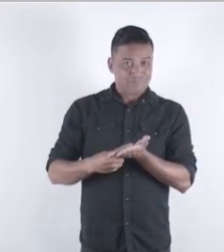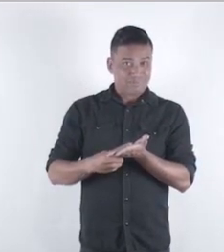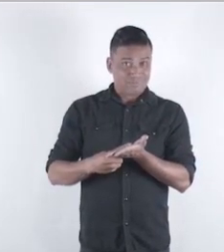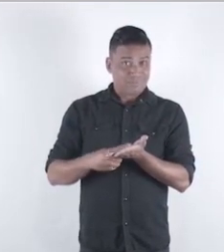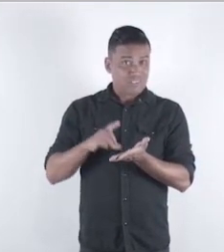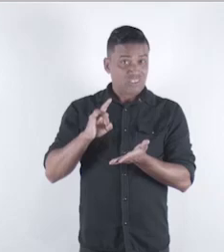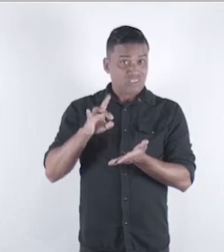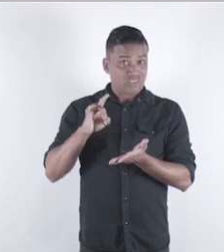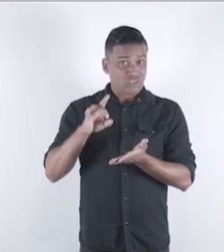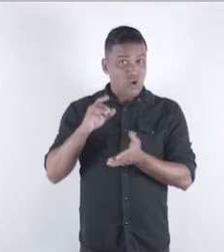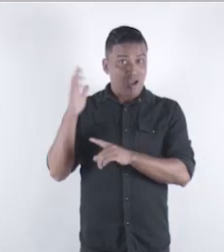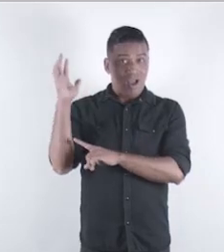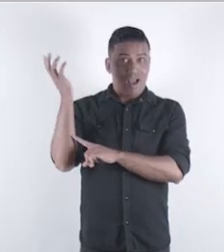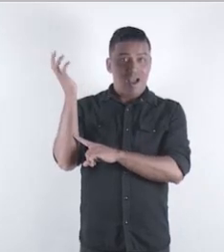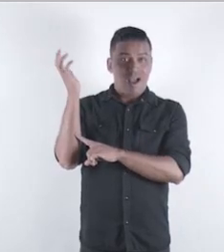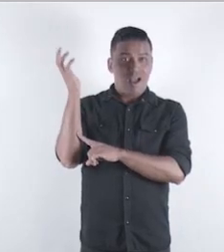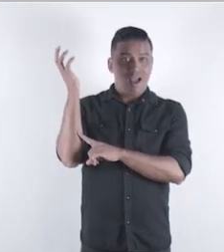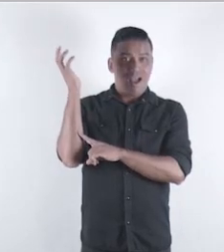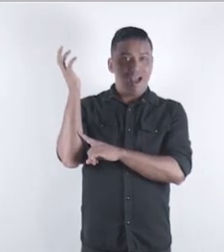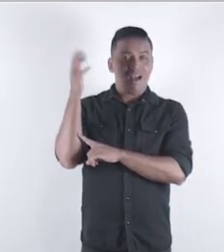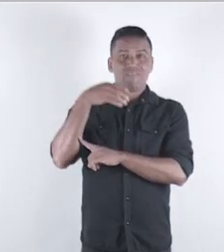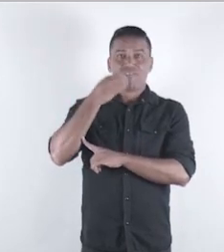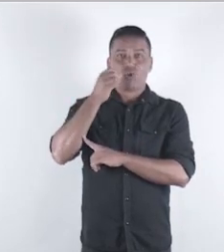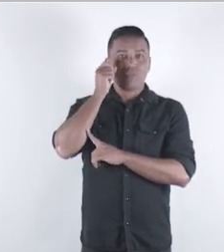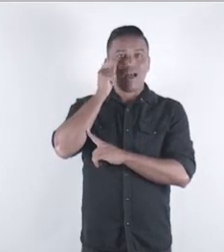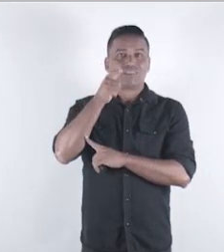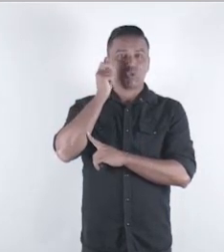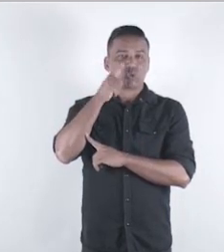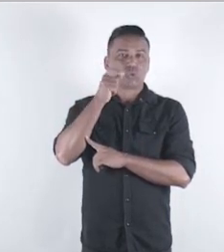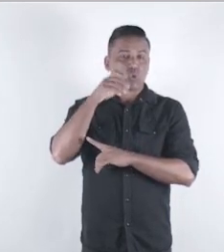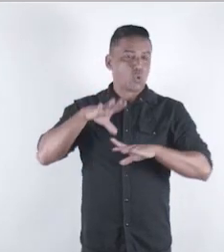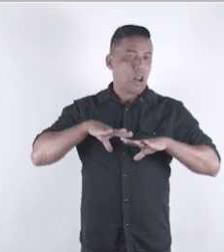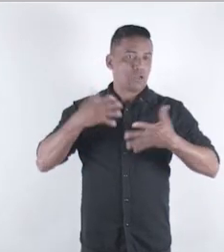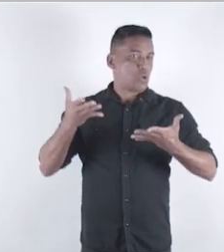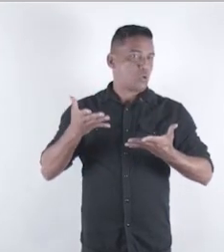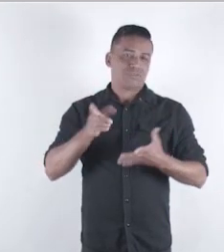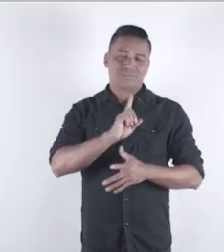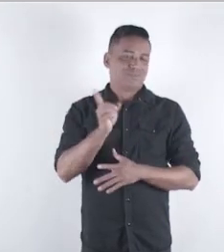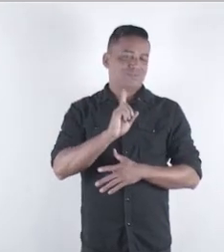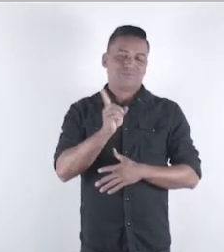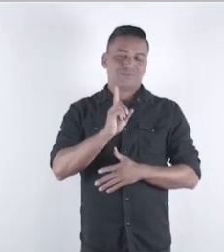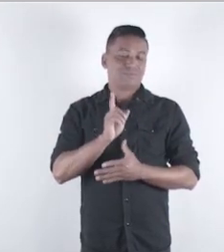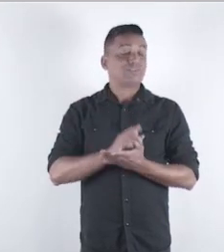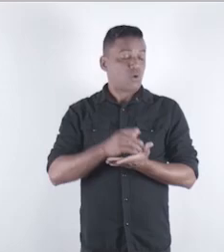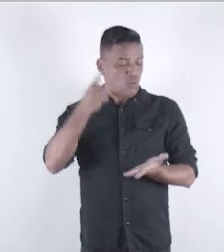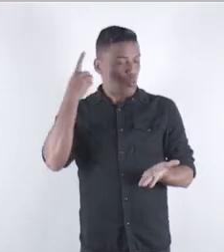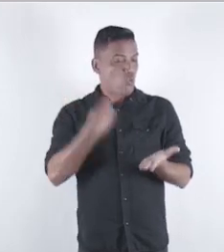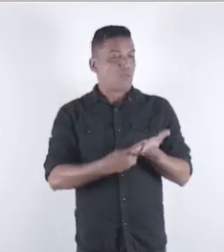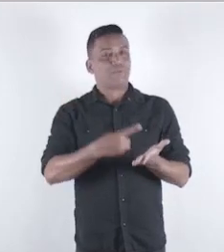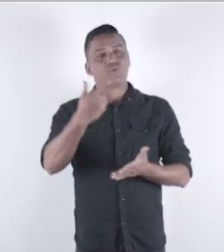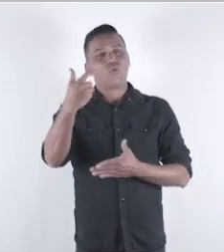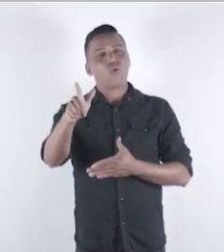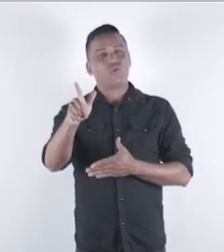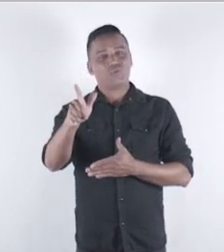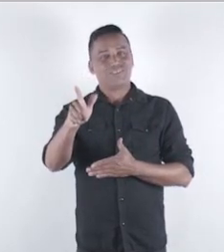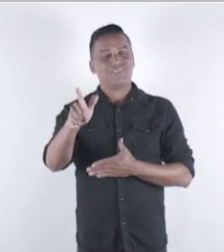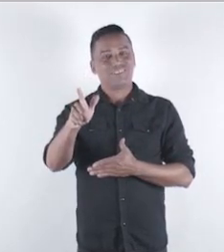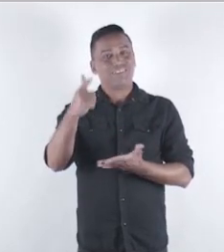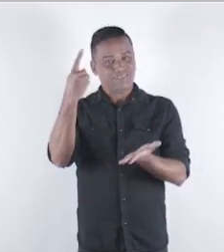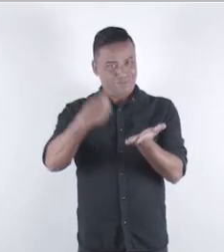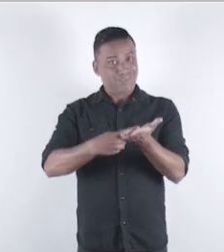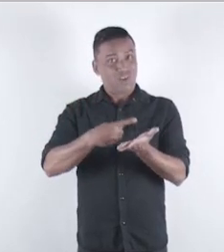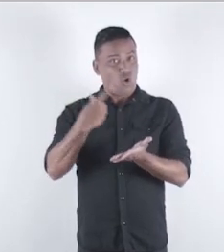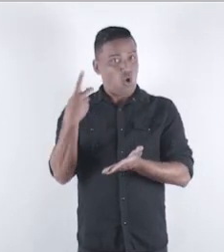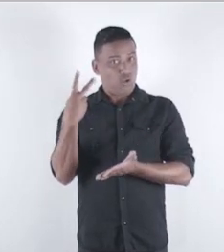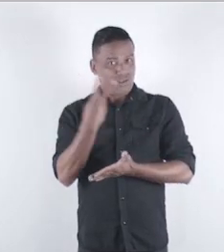essa de árvore de fruto azul da árvore dos corajosos. Então, assim, elas estabelecem um novo pacto